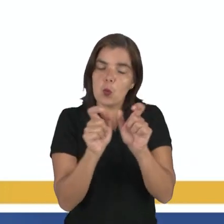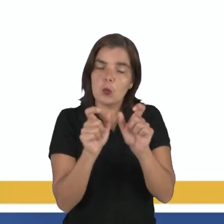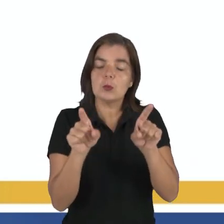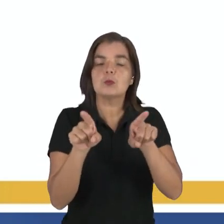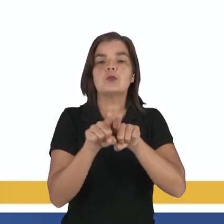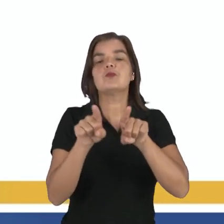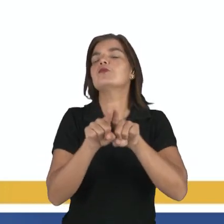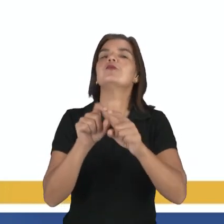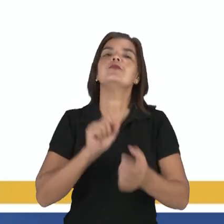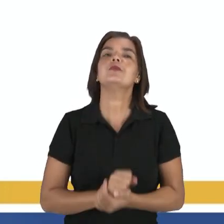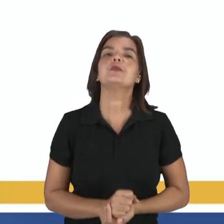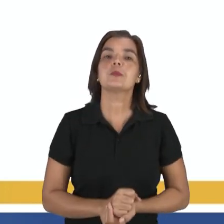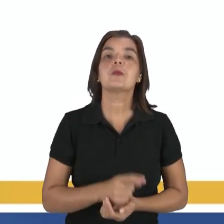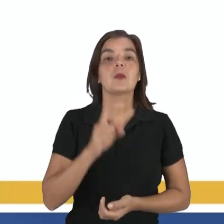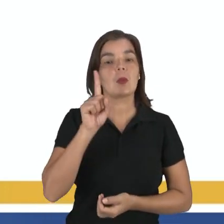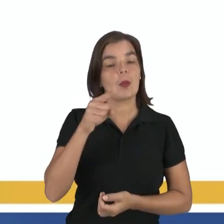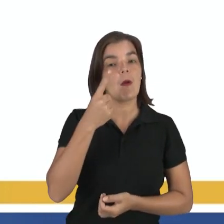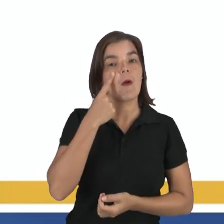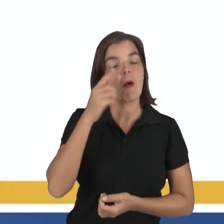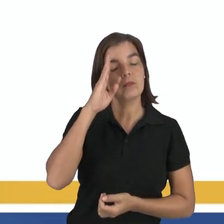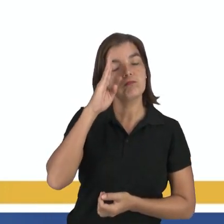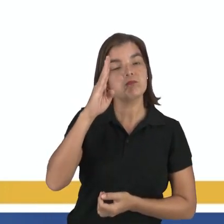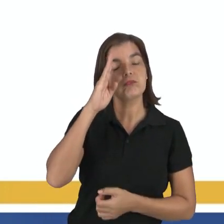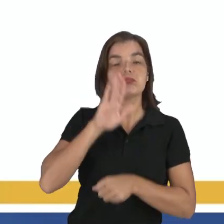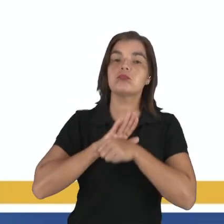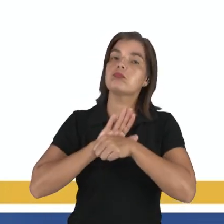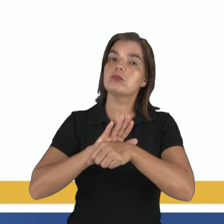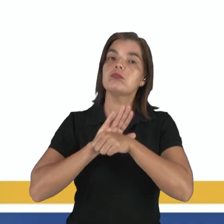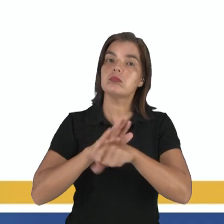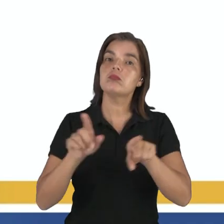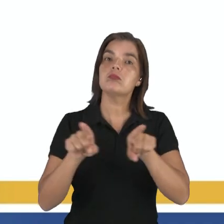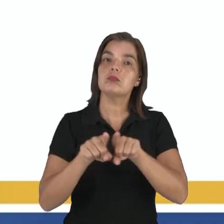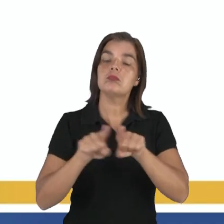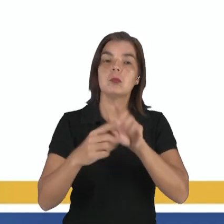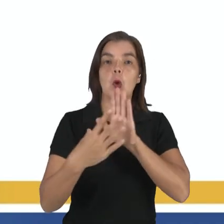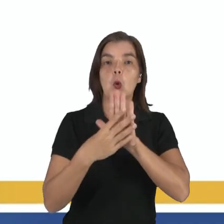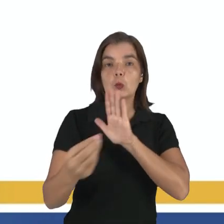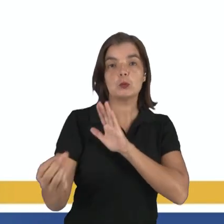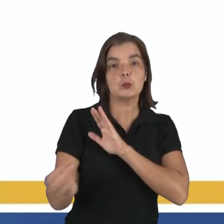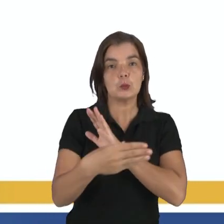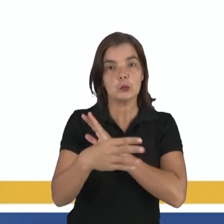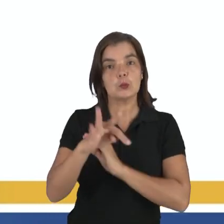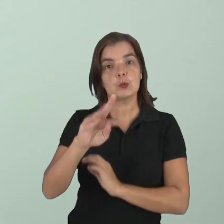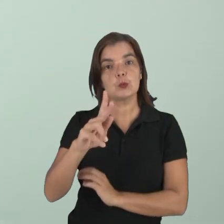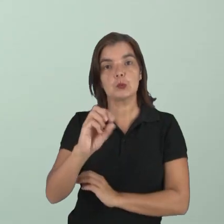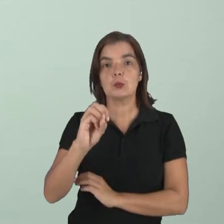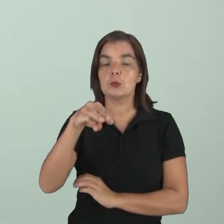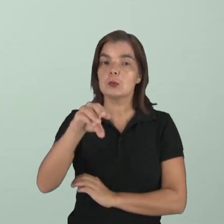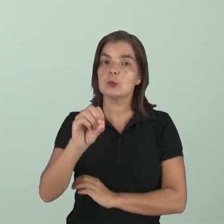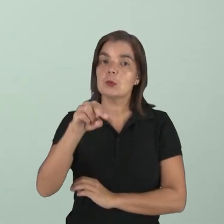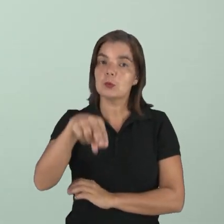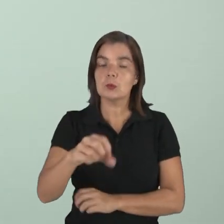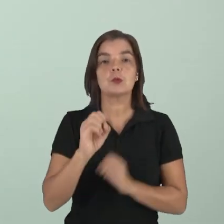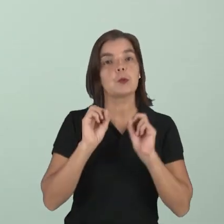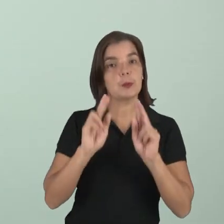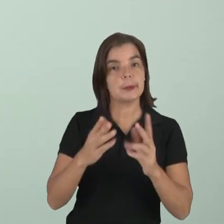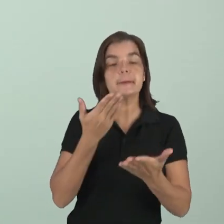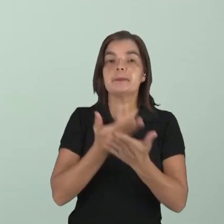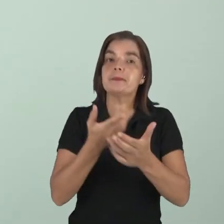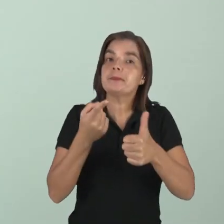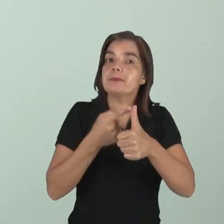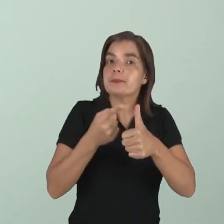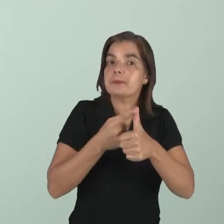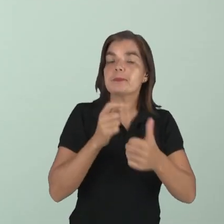partículas subatômicas é uma principal contribuição para o modelo atômico de Thomson, ok? Então, na